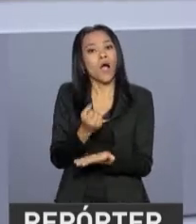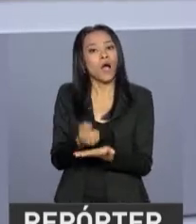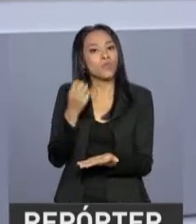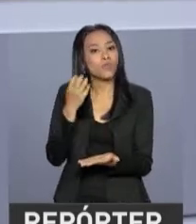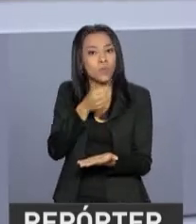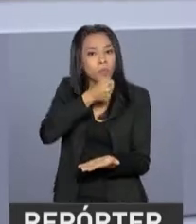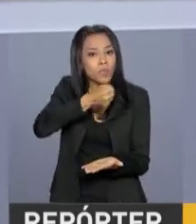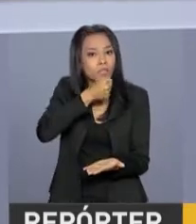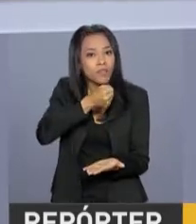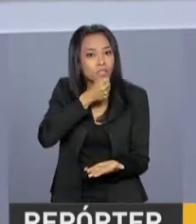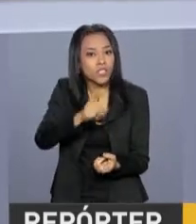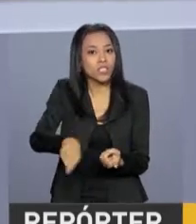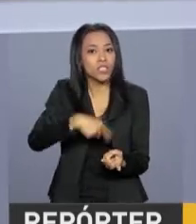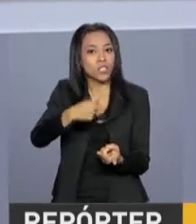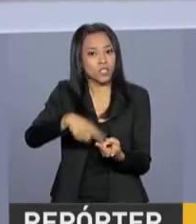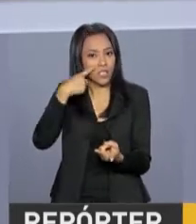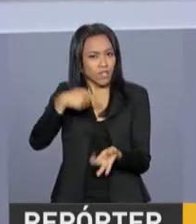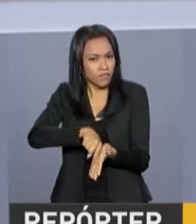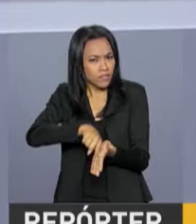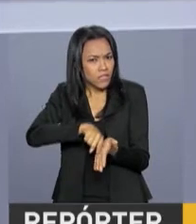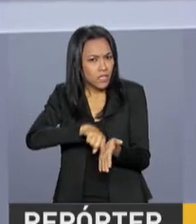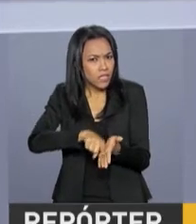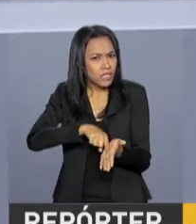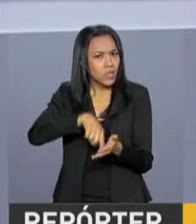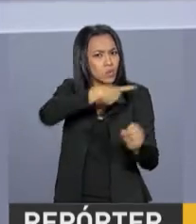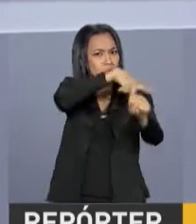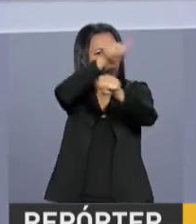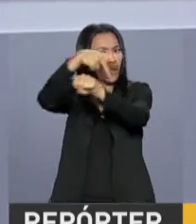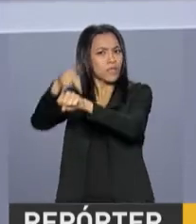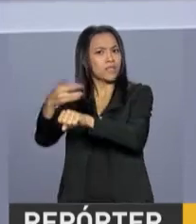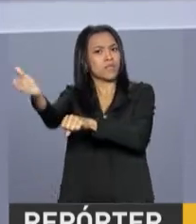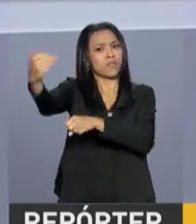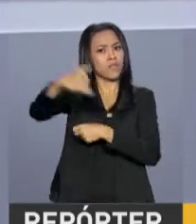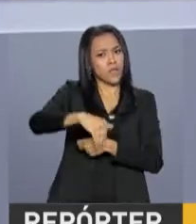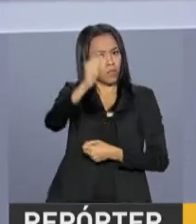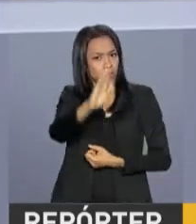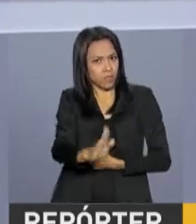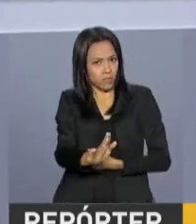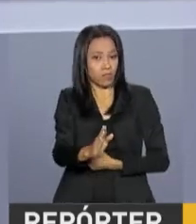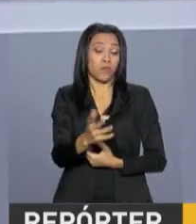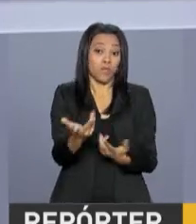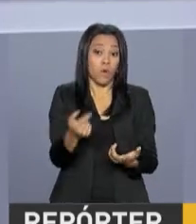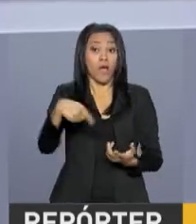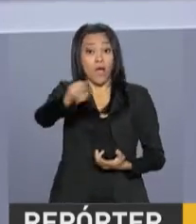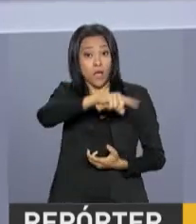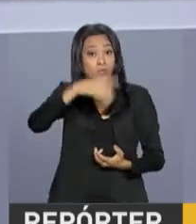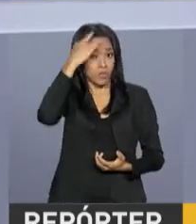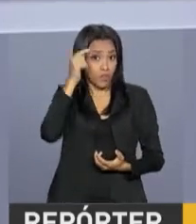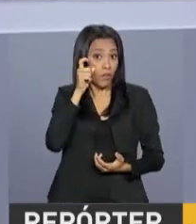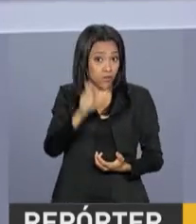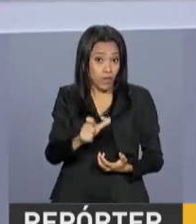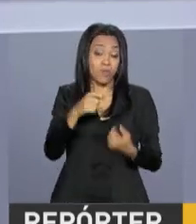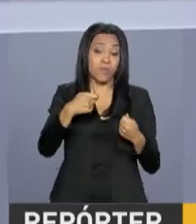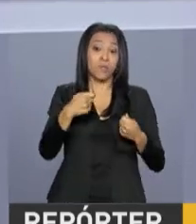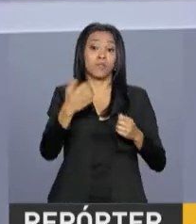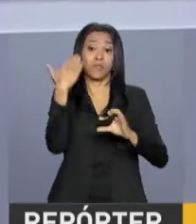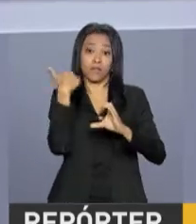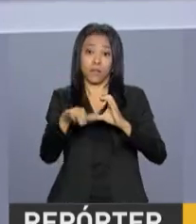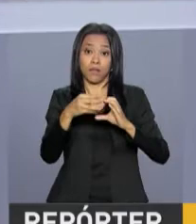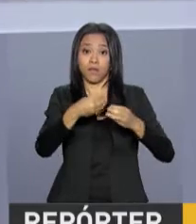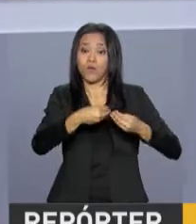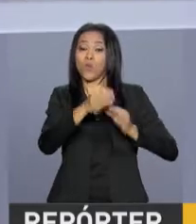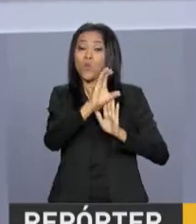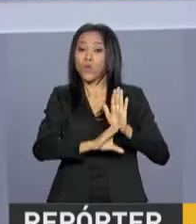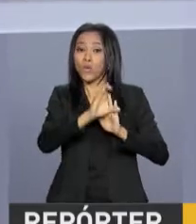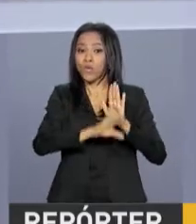e investigações sobre os países de origem os interessados devem encaminhar currículo para o e mail que aparece